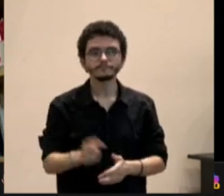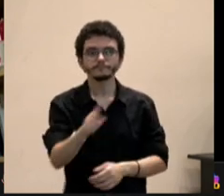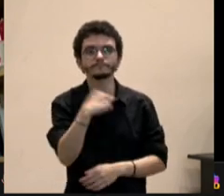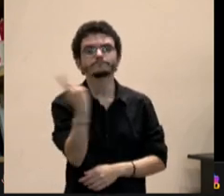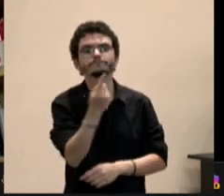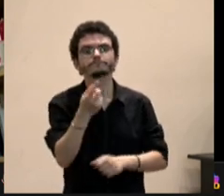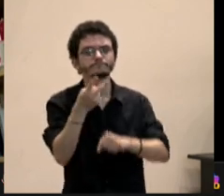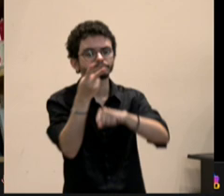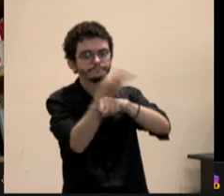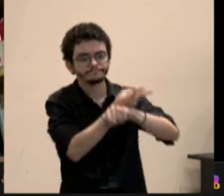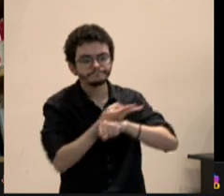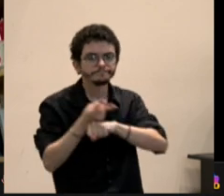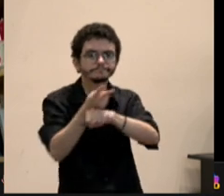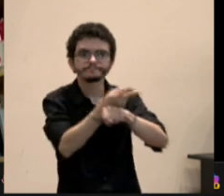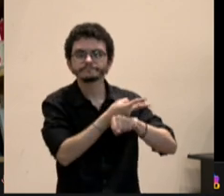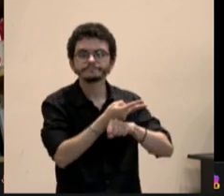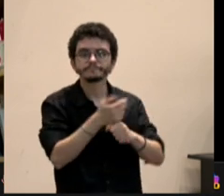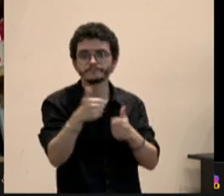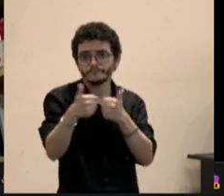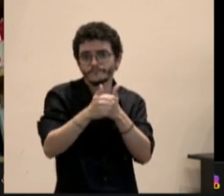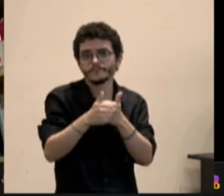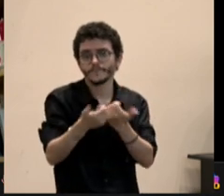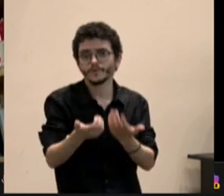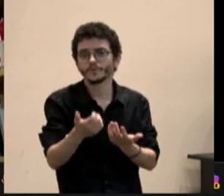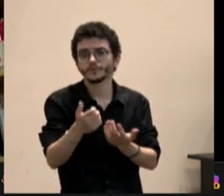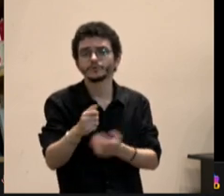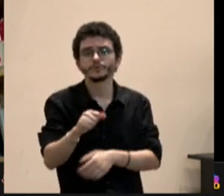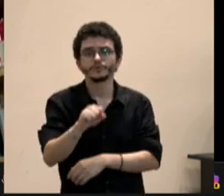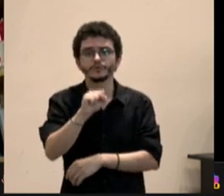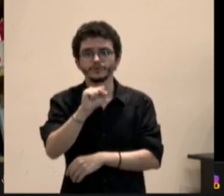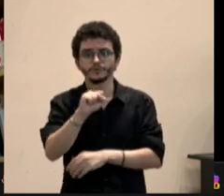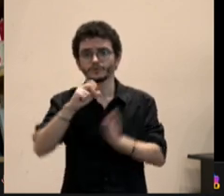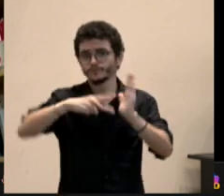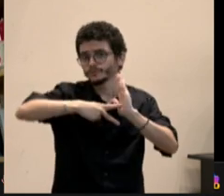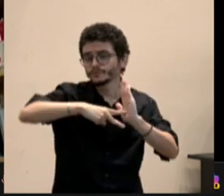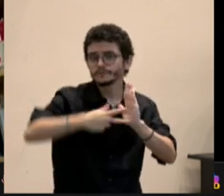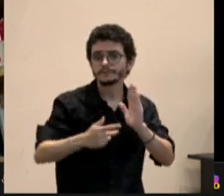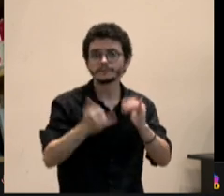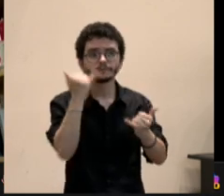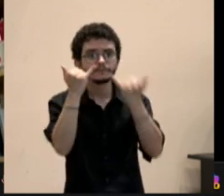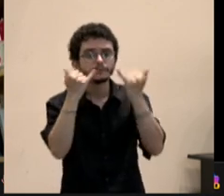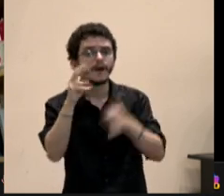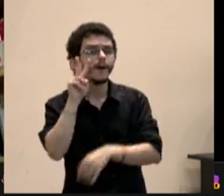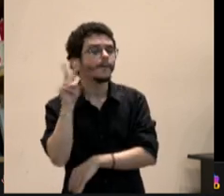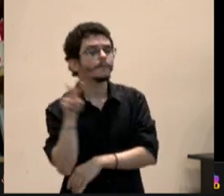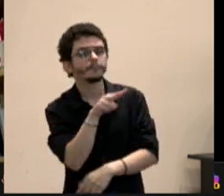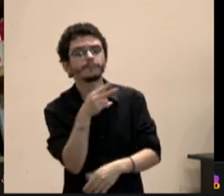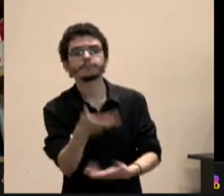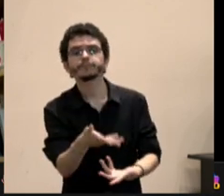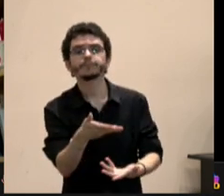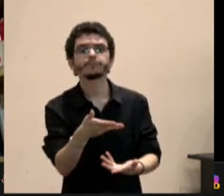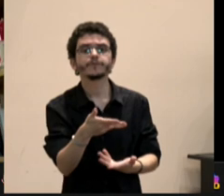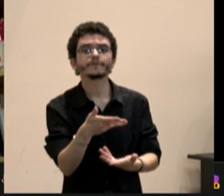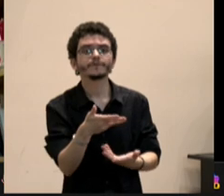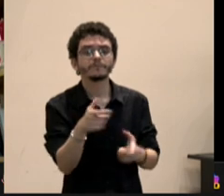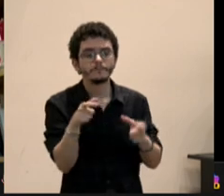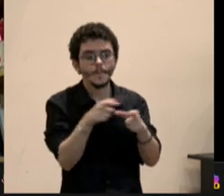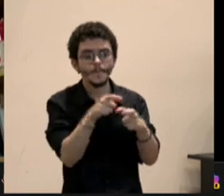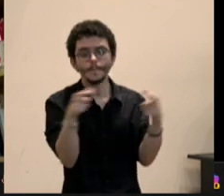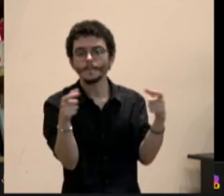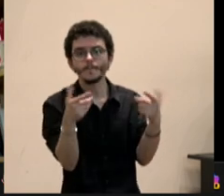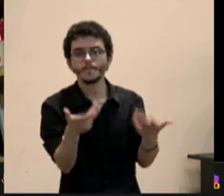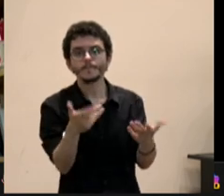buscar, junto dos sindicatos, os dados para verificar que, em boa parte